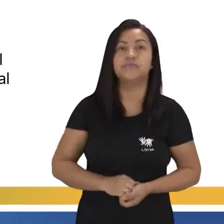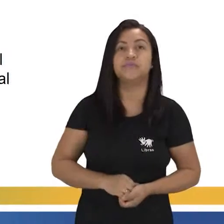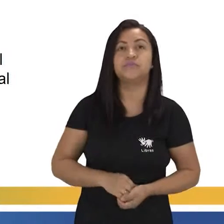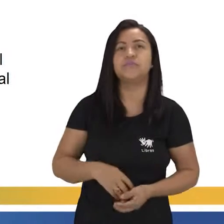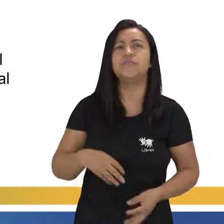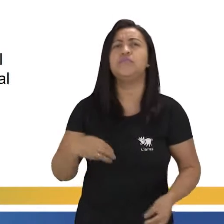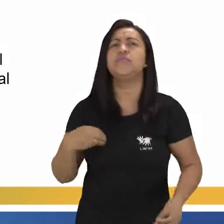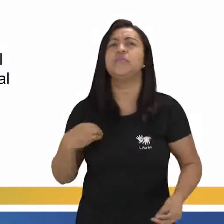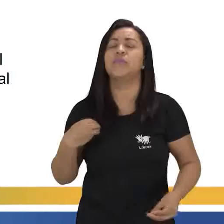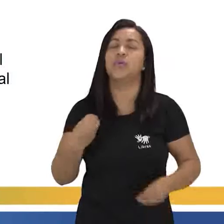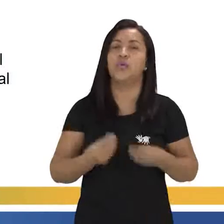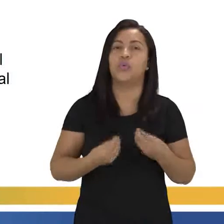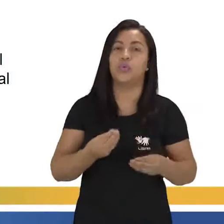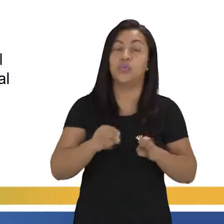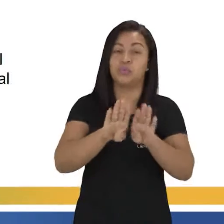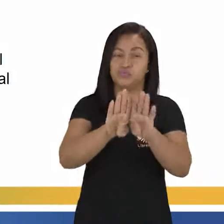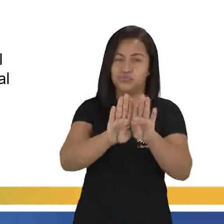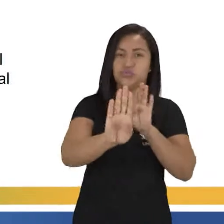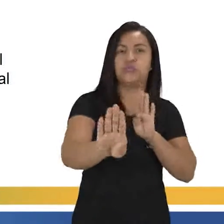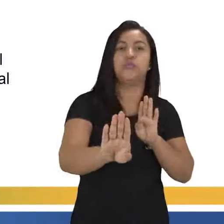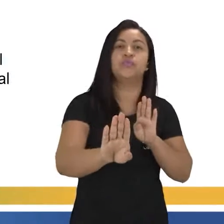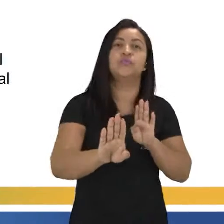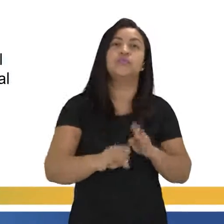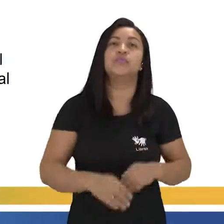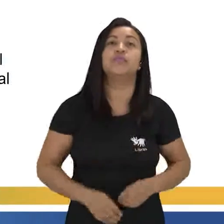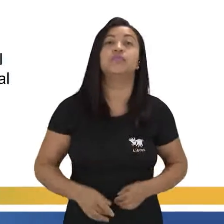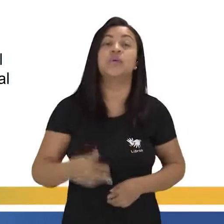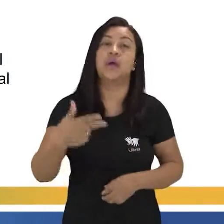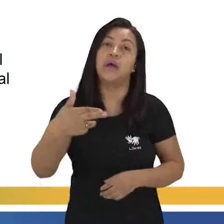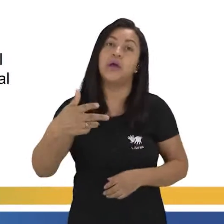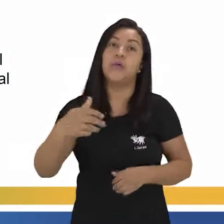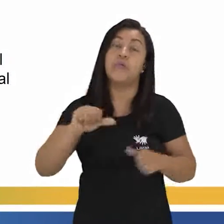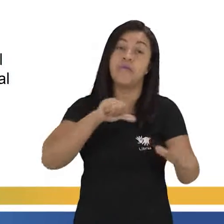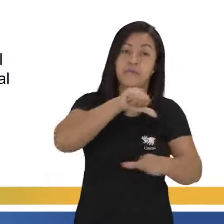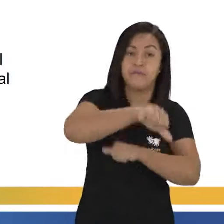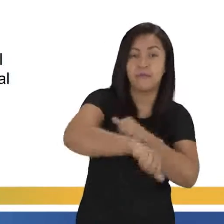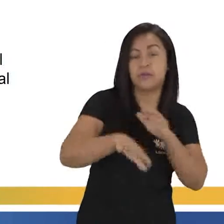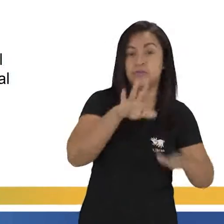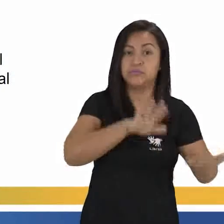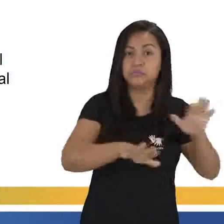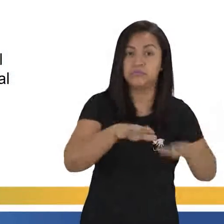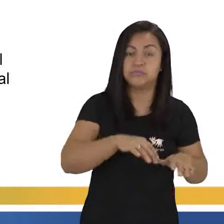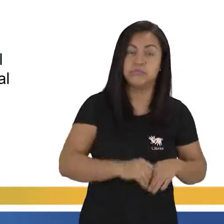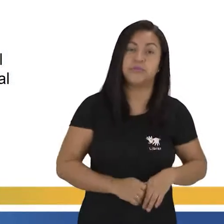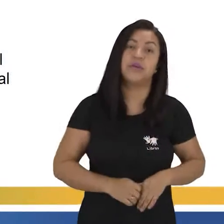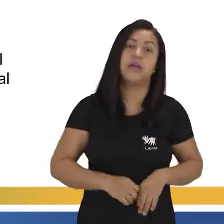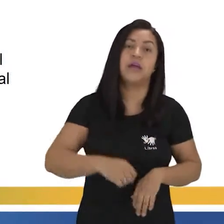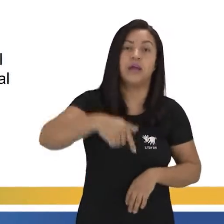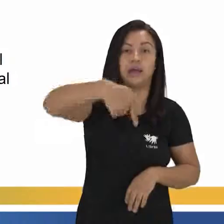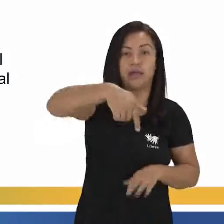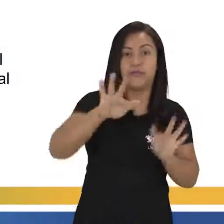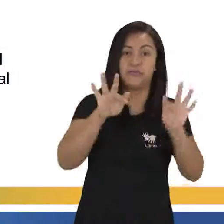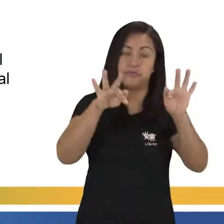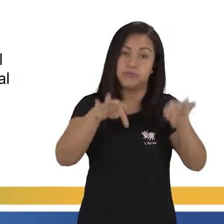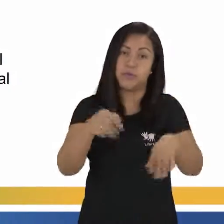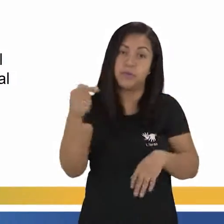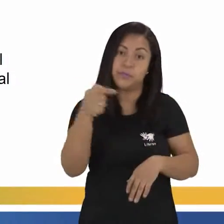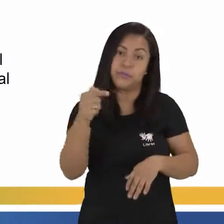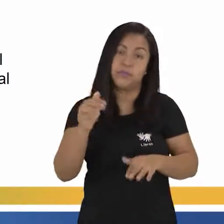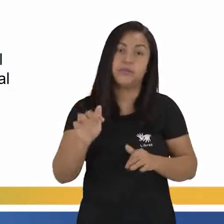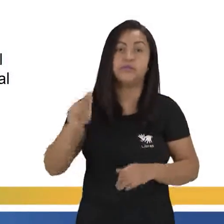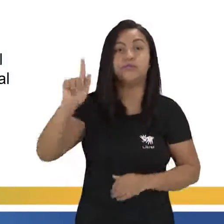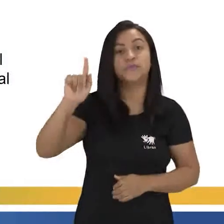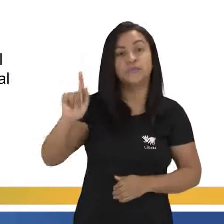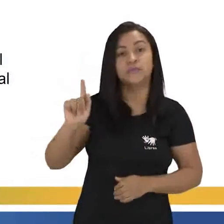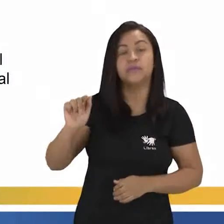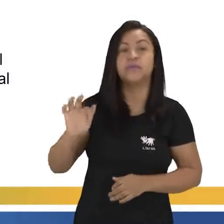como o impulso é igual à variação da quantidade de movimento, então nós vamos ter Q final menos Q inicial. Lembrando que